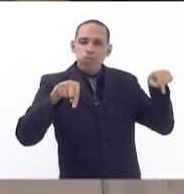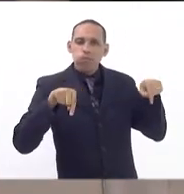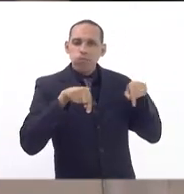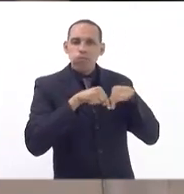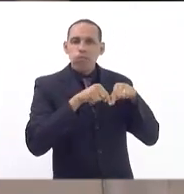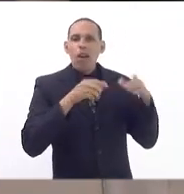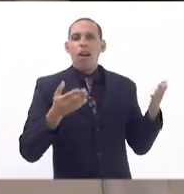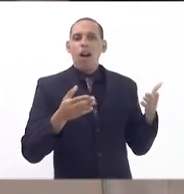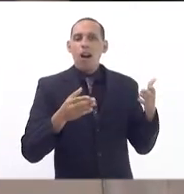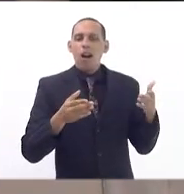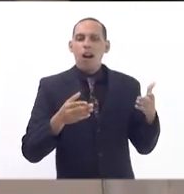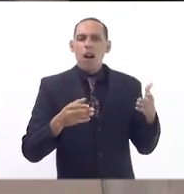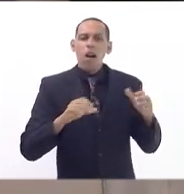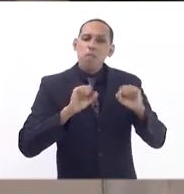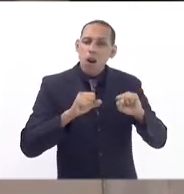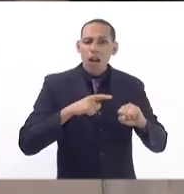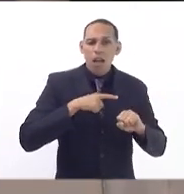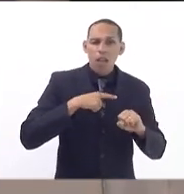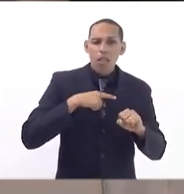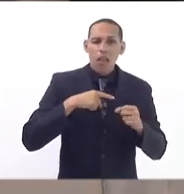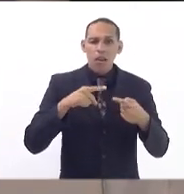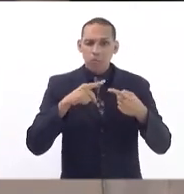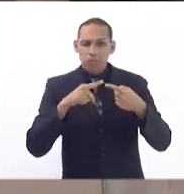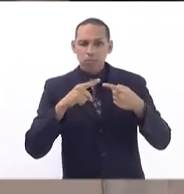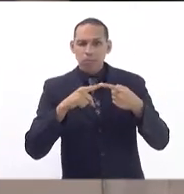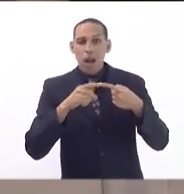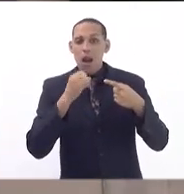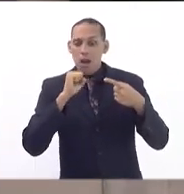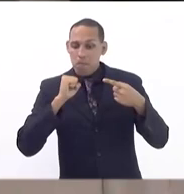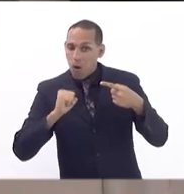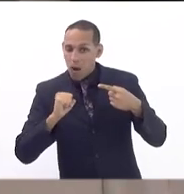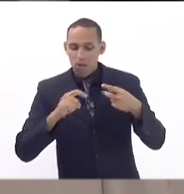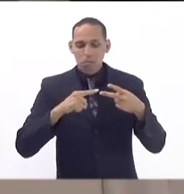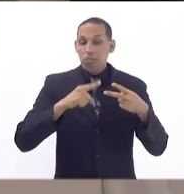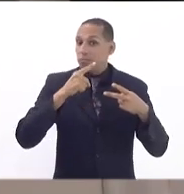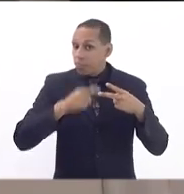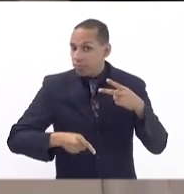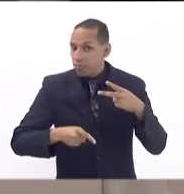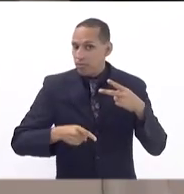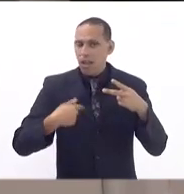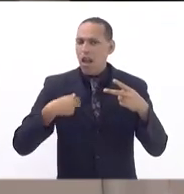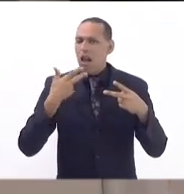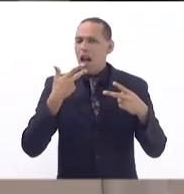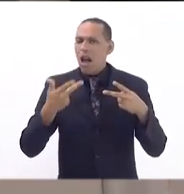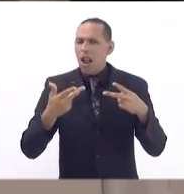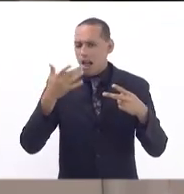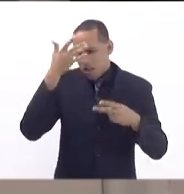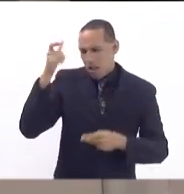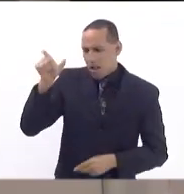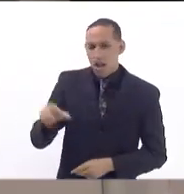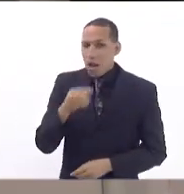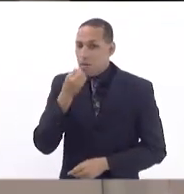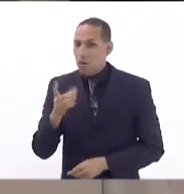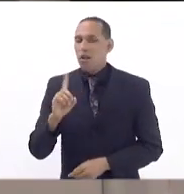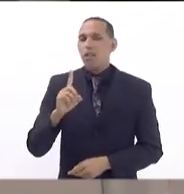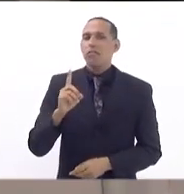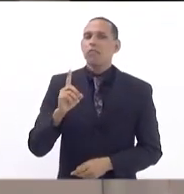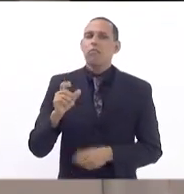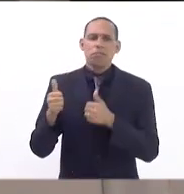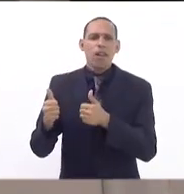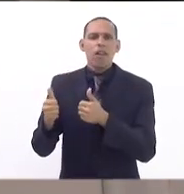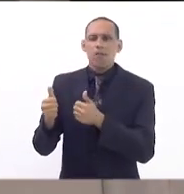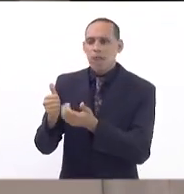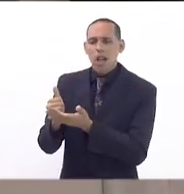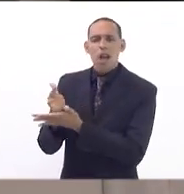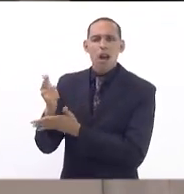mistura com pode ter material ilícito pode tomar ter ao isso eu tô falando aqui pelo mau elemento o bom elemento ele vai